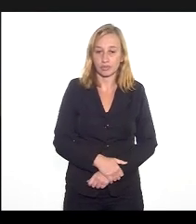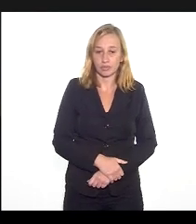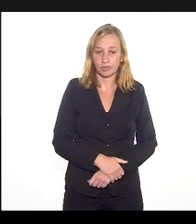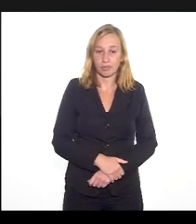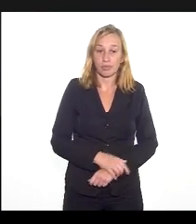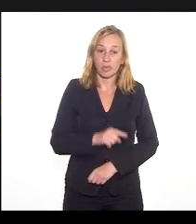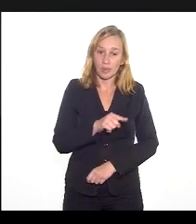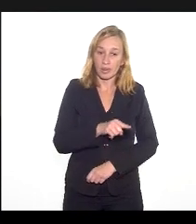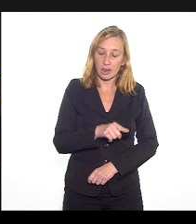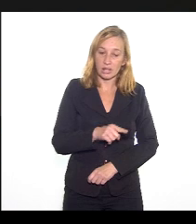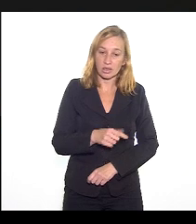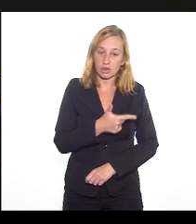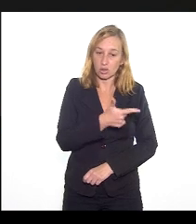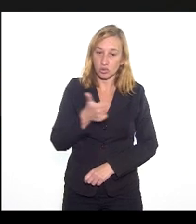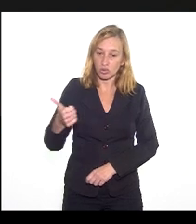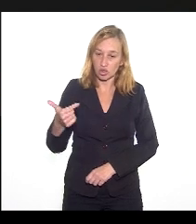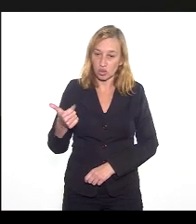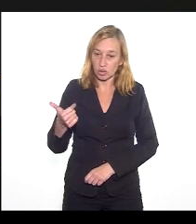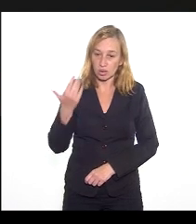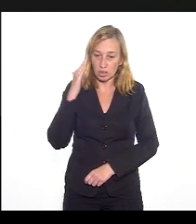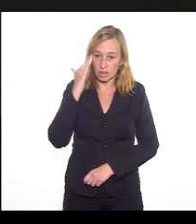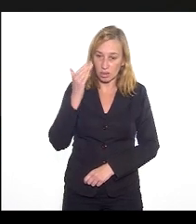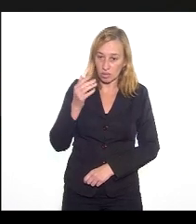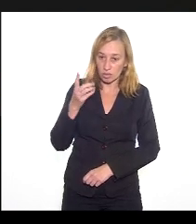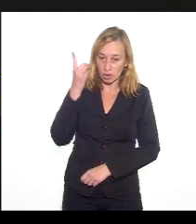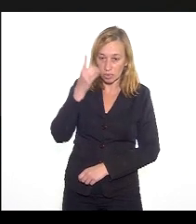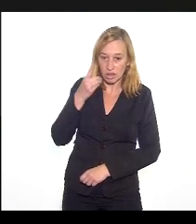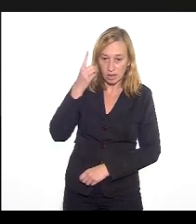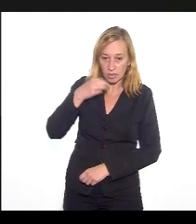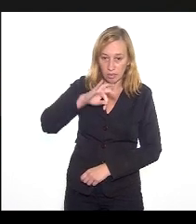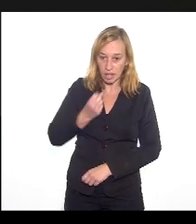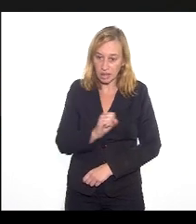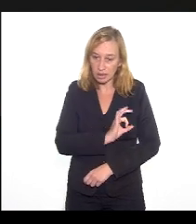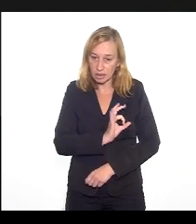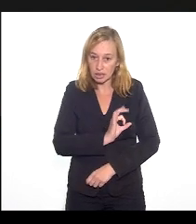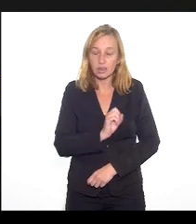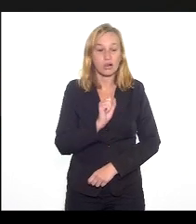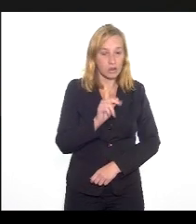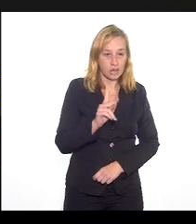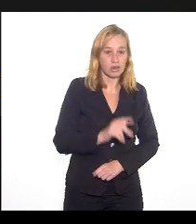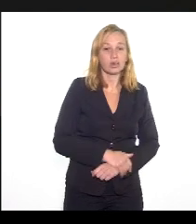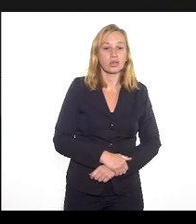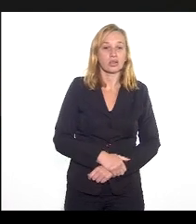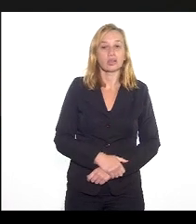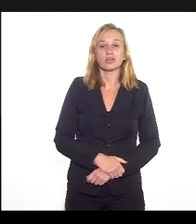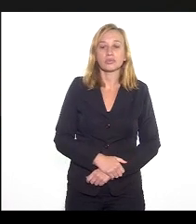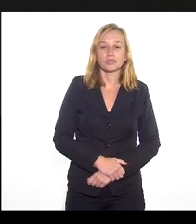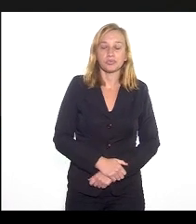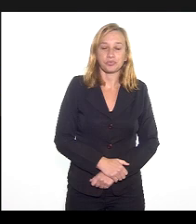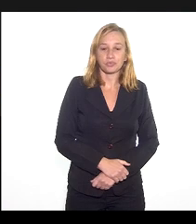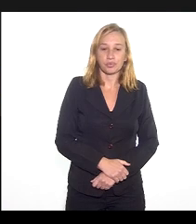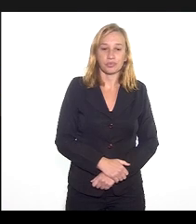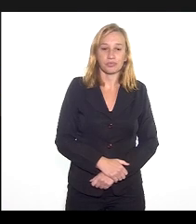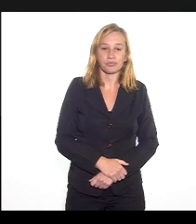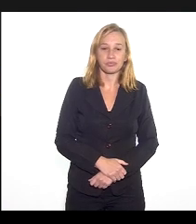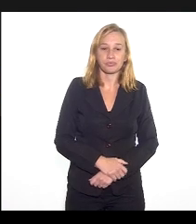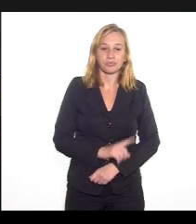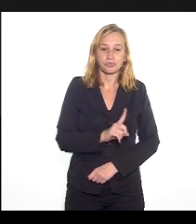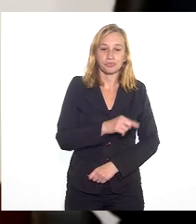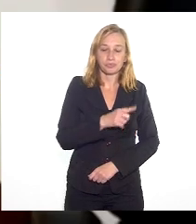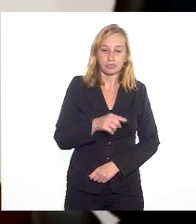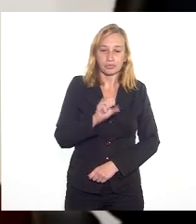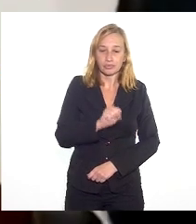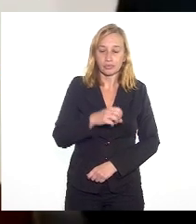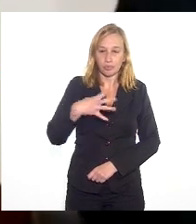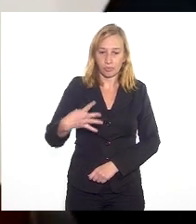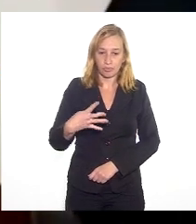Essa aqui nós estamos tratando de 2022, entendeu, Marco? Deputada Marco. Ok, presidente. 84, então, vou rejeitar 84 e